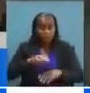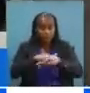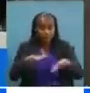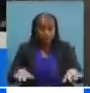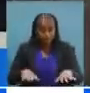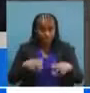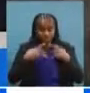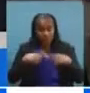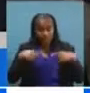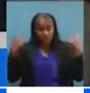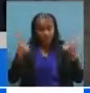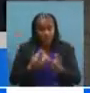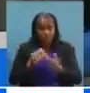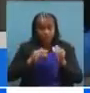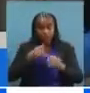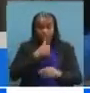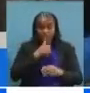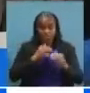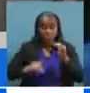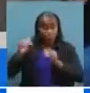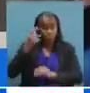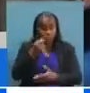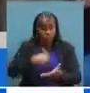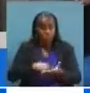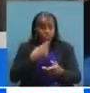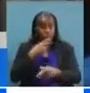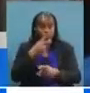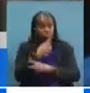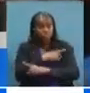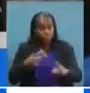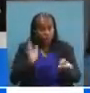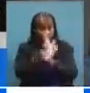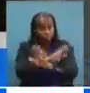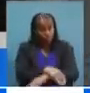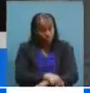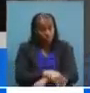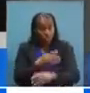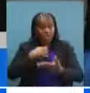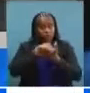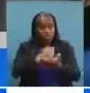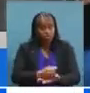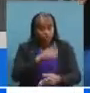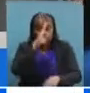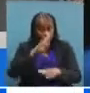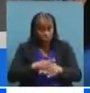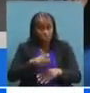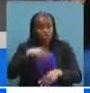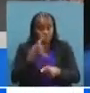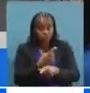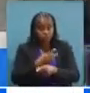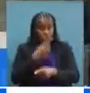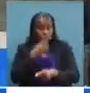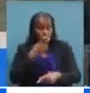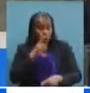legislativas aumento do imposto e proibição de publicidade e patrocínios a eventos entre outras ações preventivas de combate ao tabagismo em